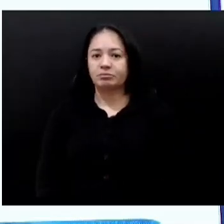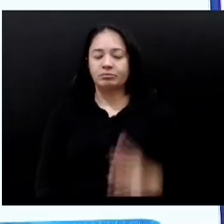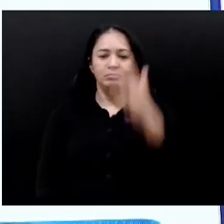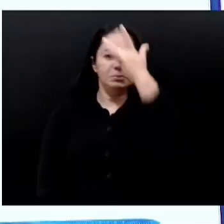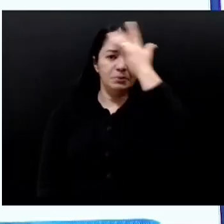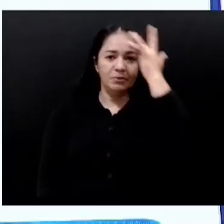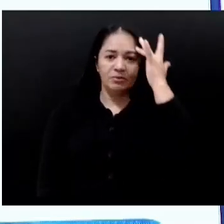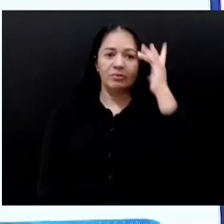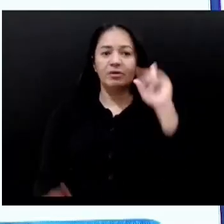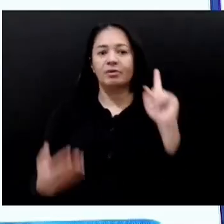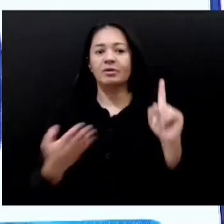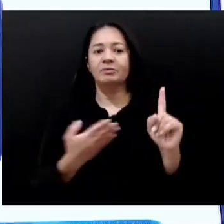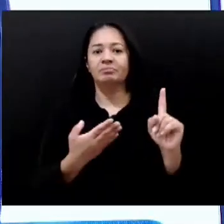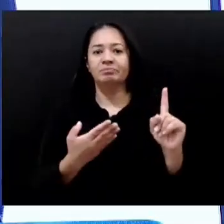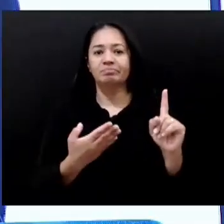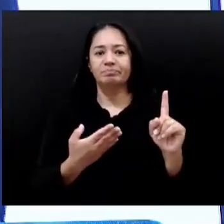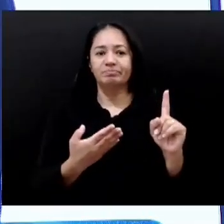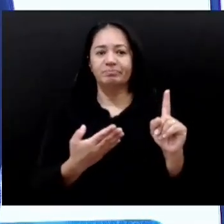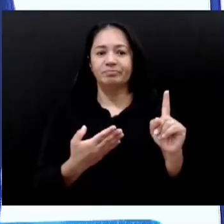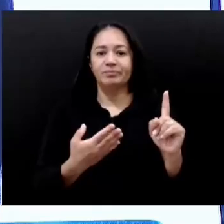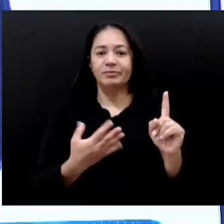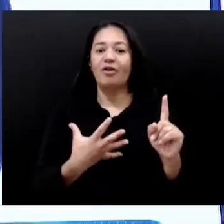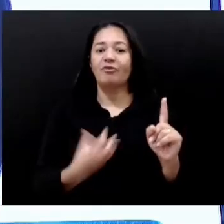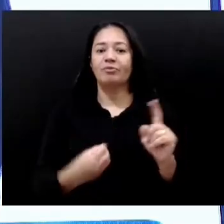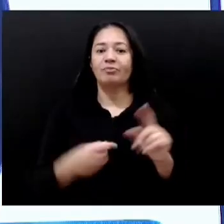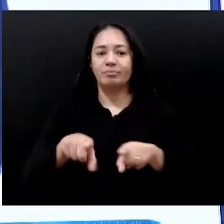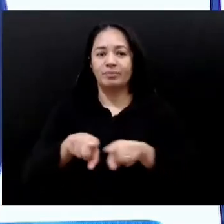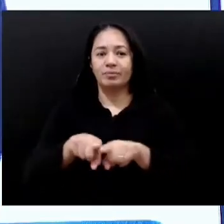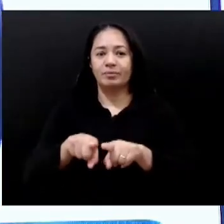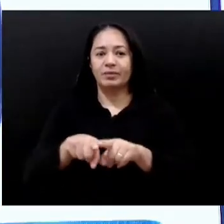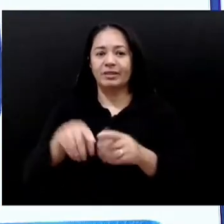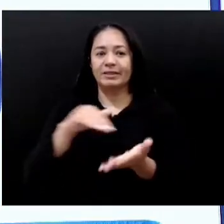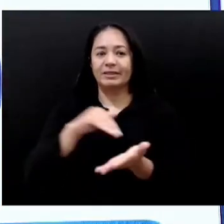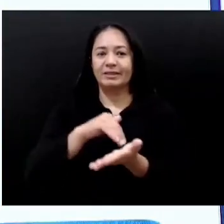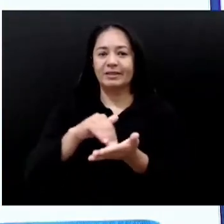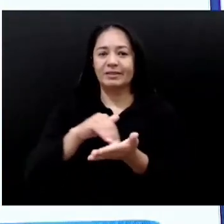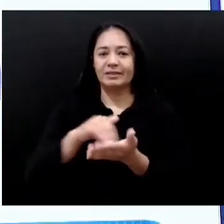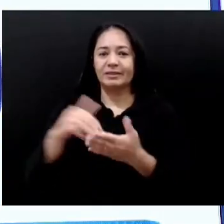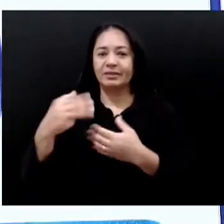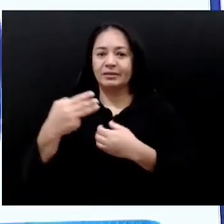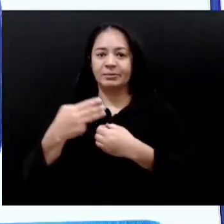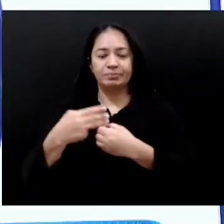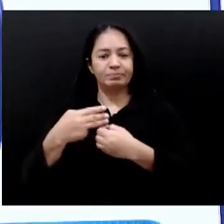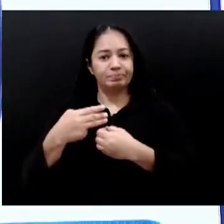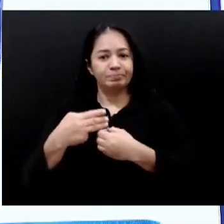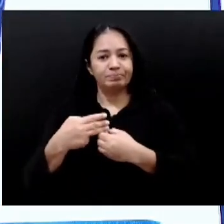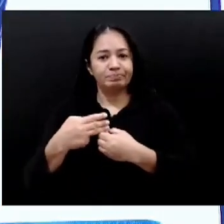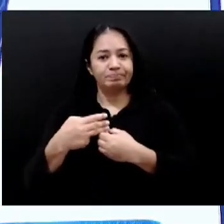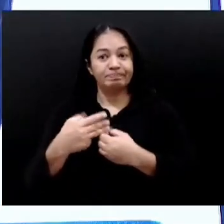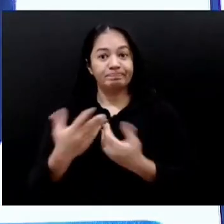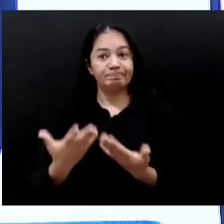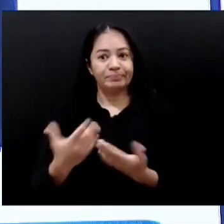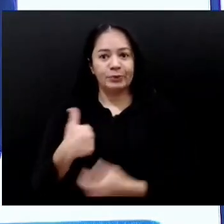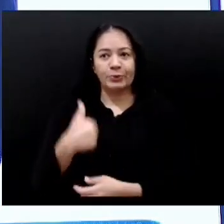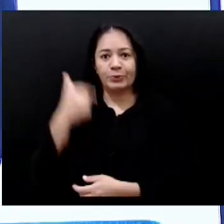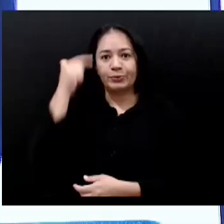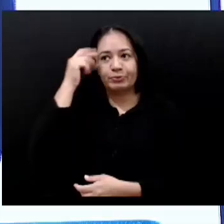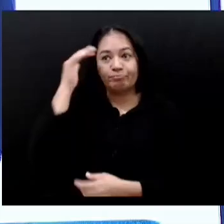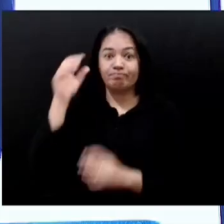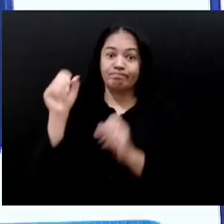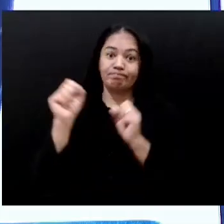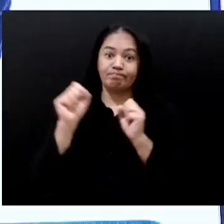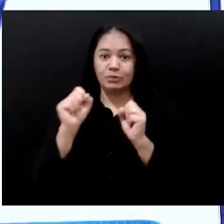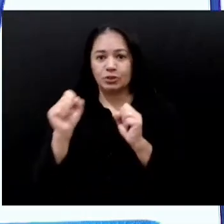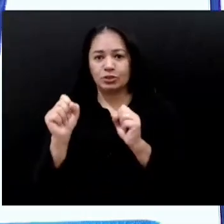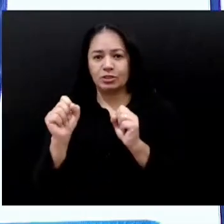é filho também da secretária municipal. Eu imaginei que poderia ter algum